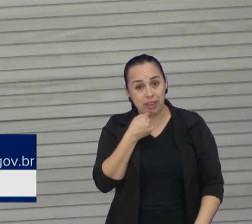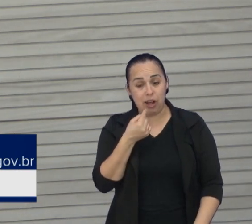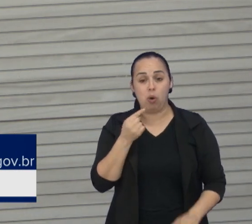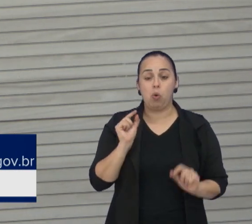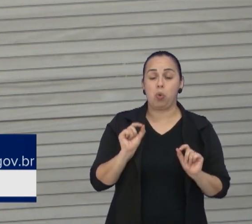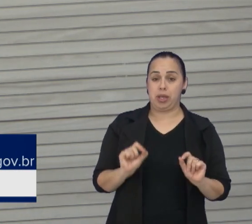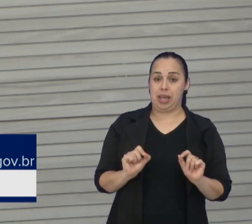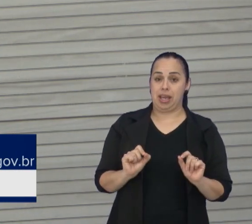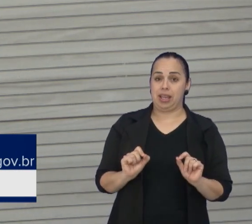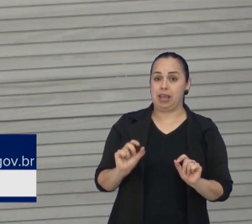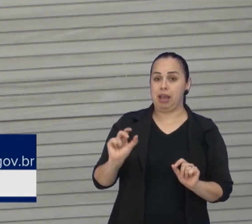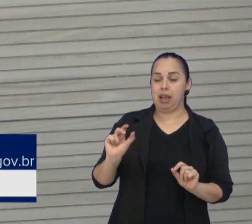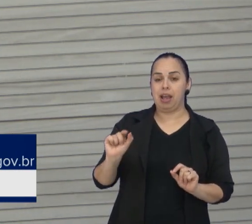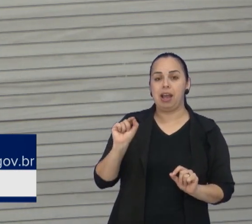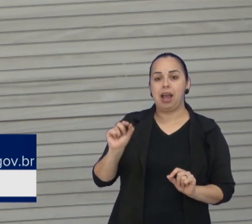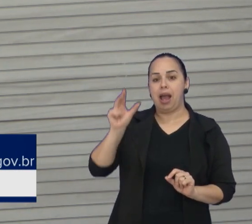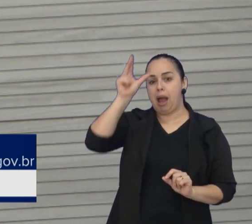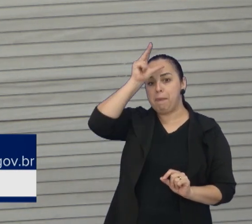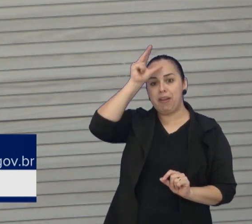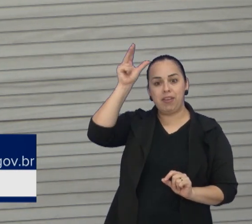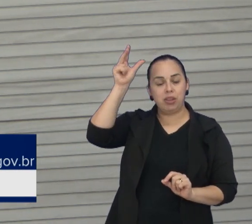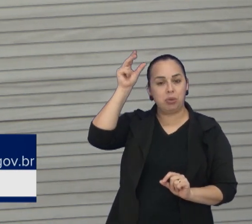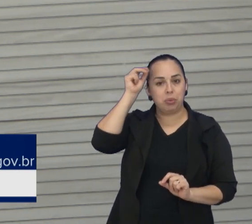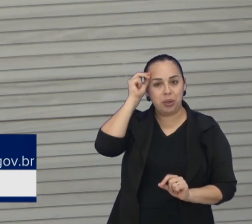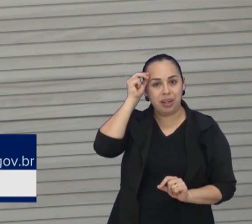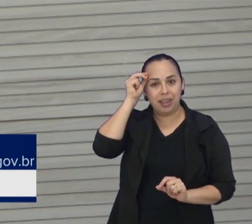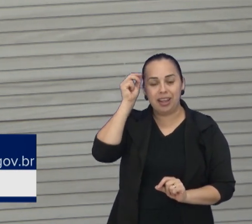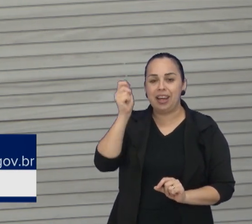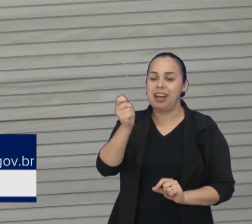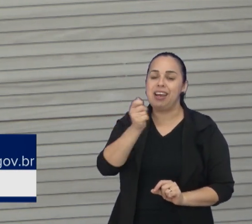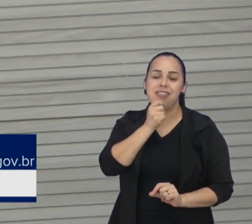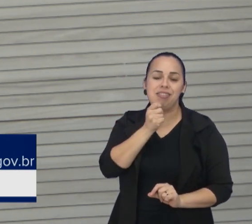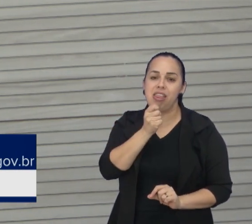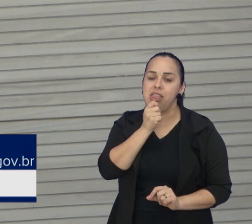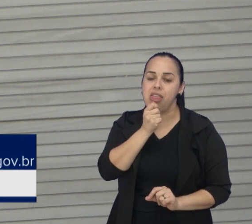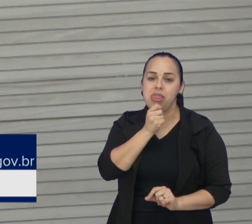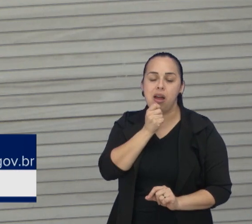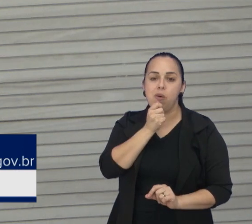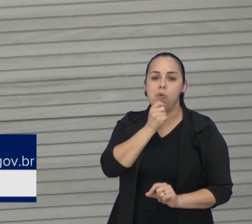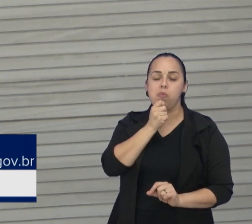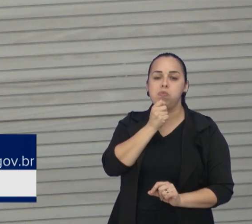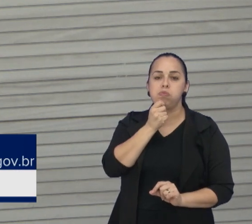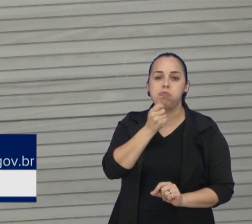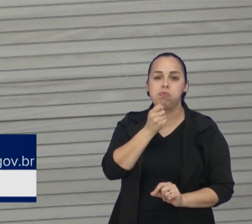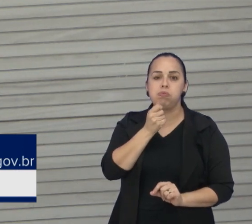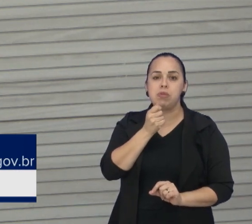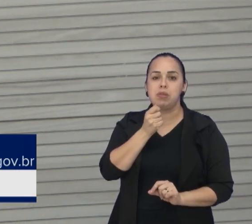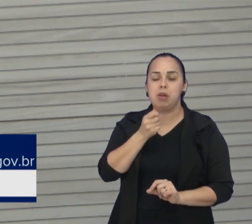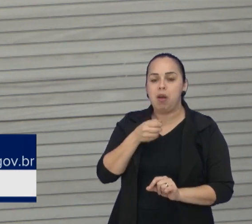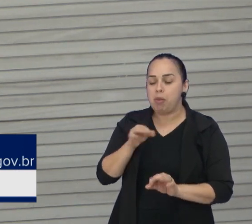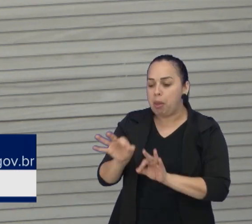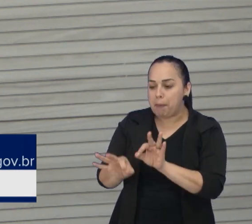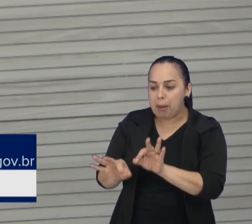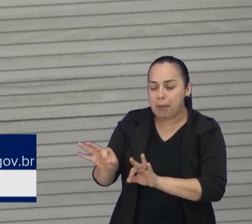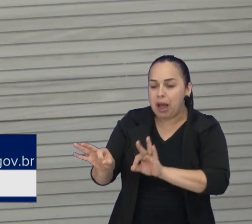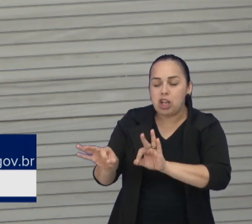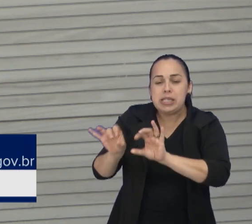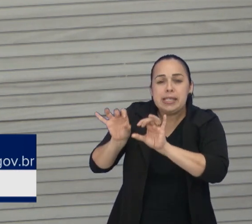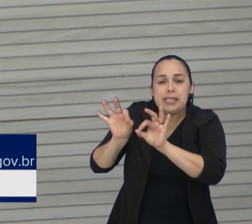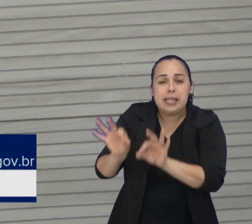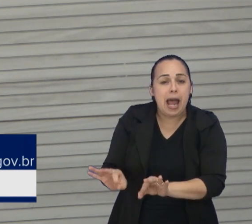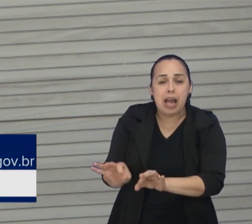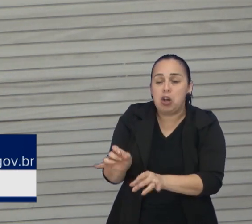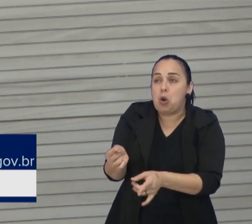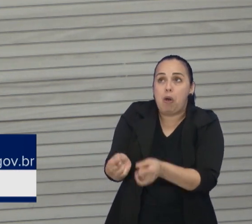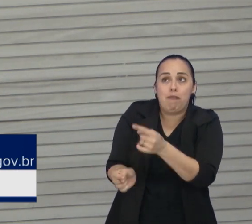que o município não zerou nem ainda a educação infantil e fundamental. Né? Não